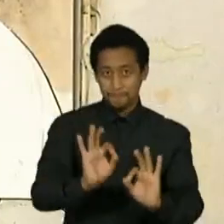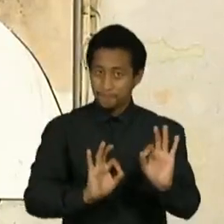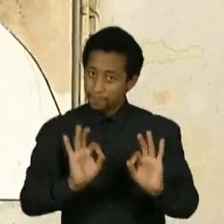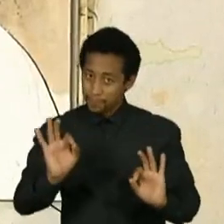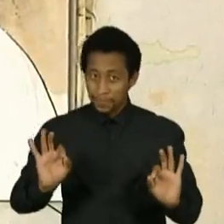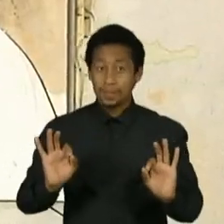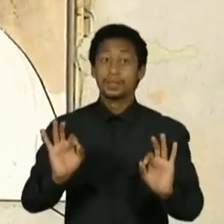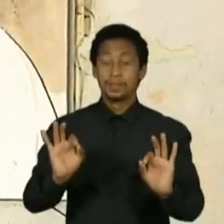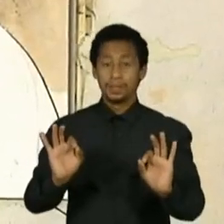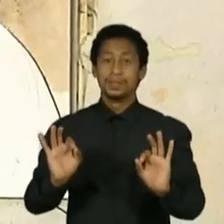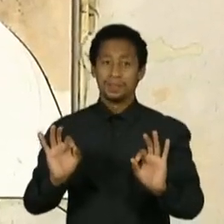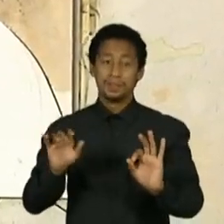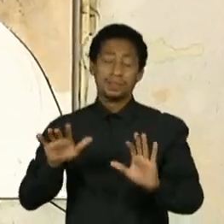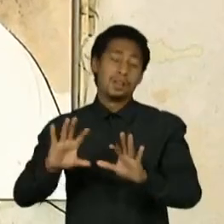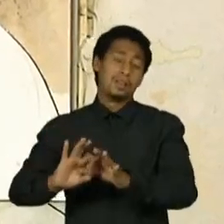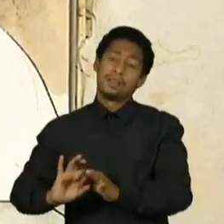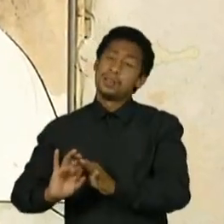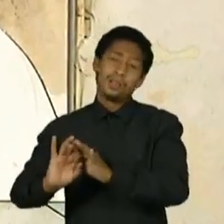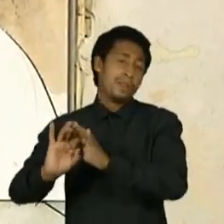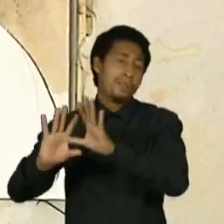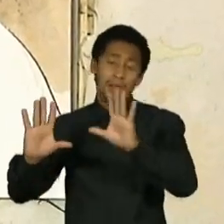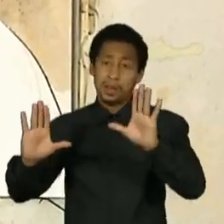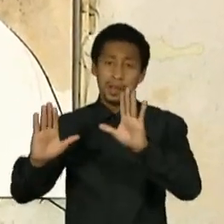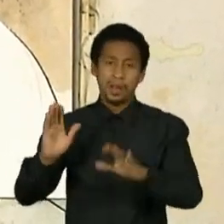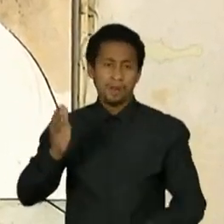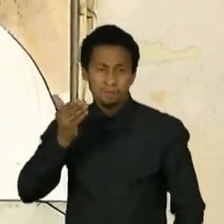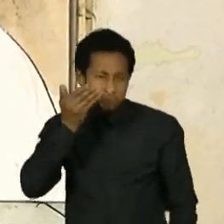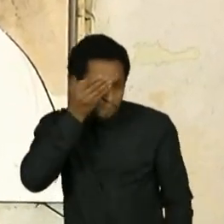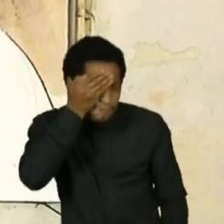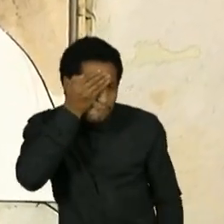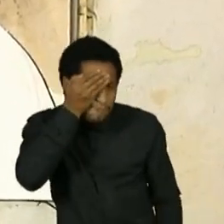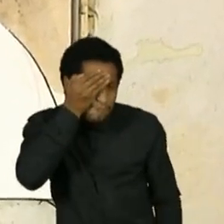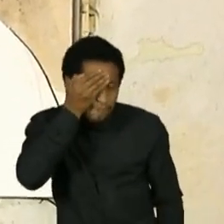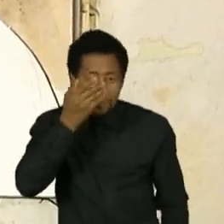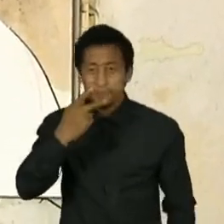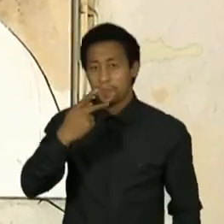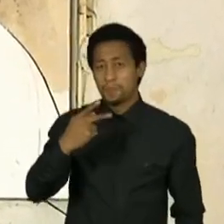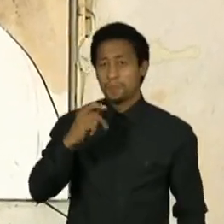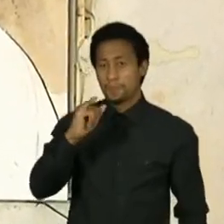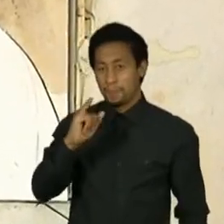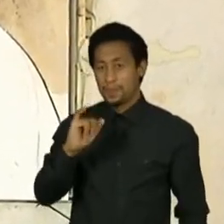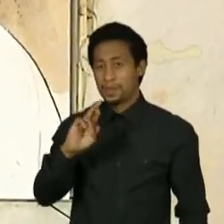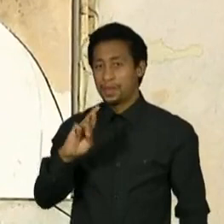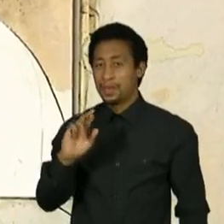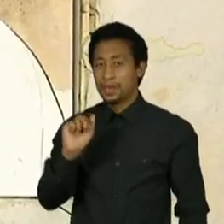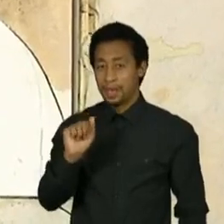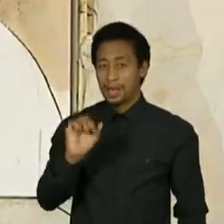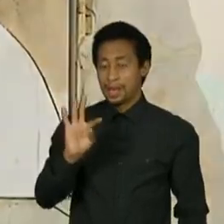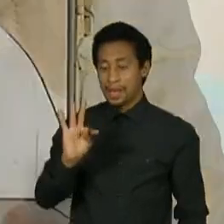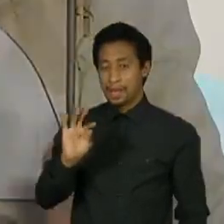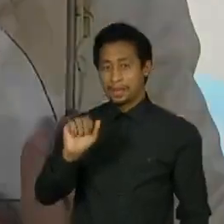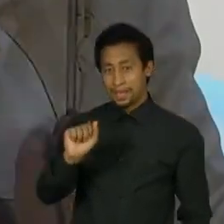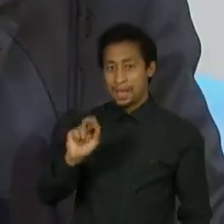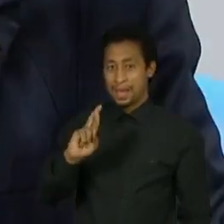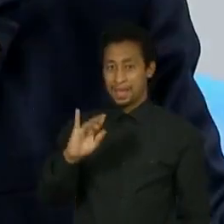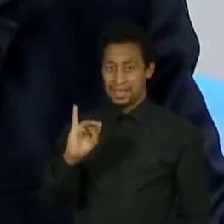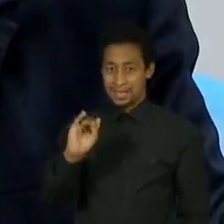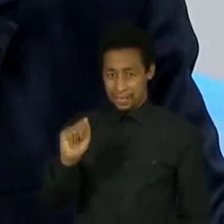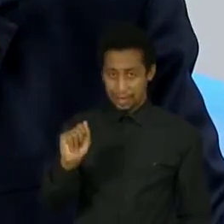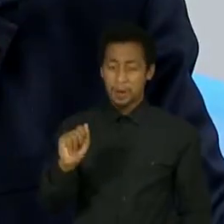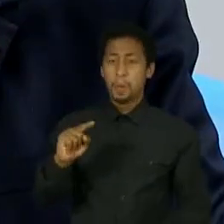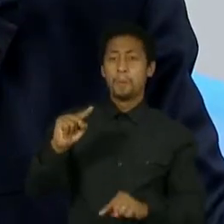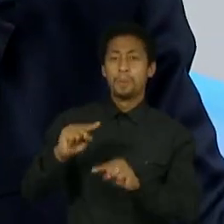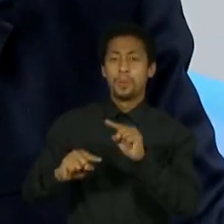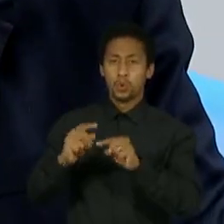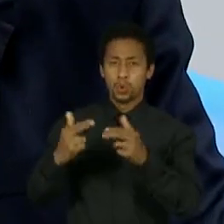tipo de pirataria cibernética criminosa e quando